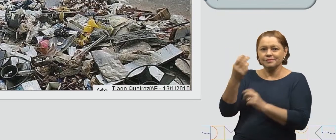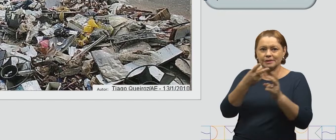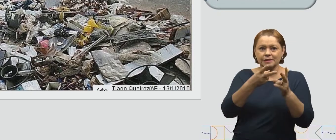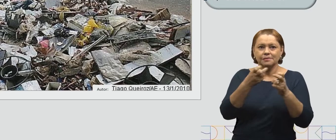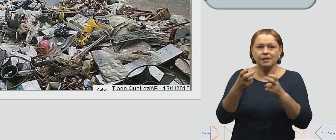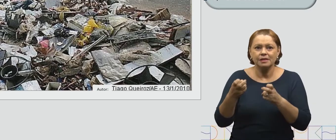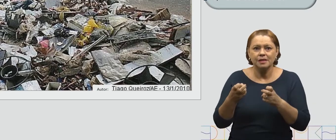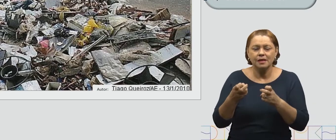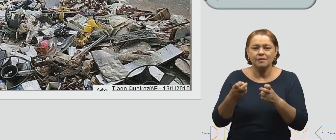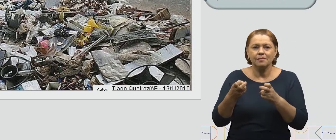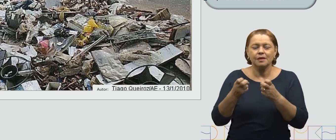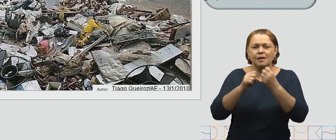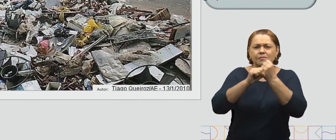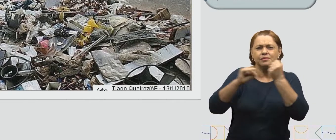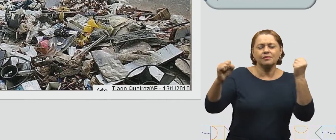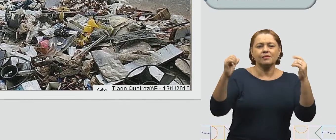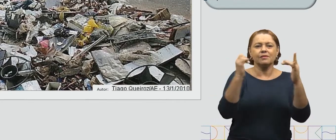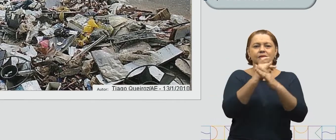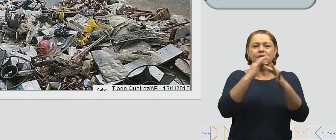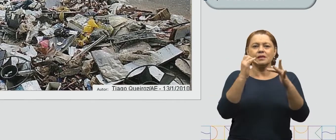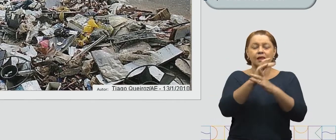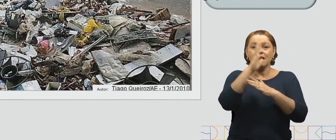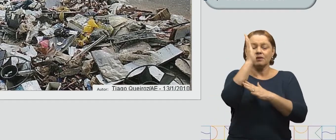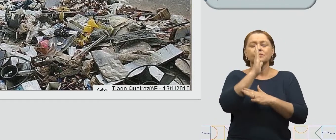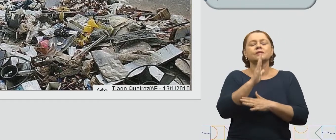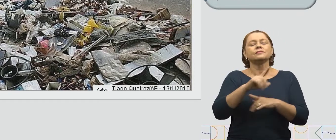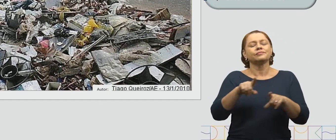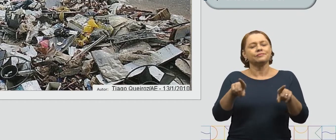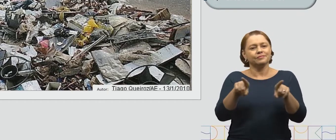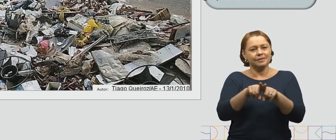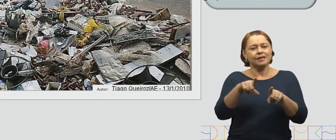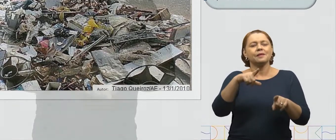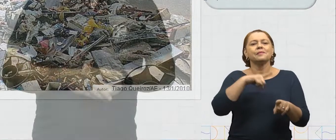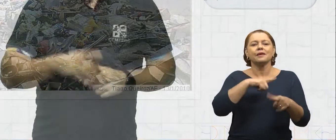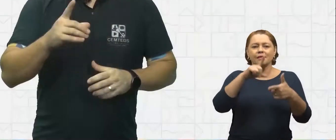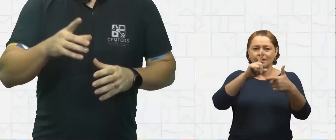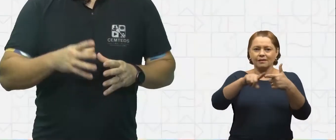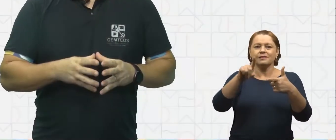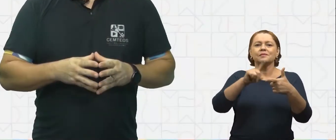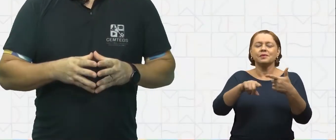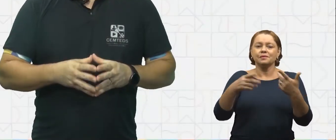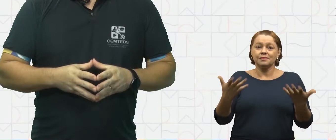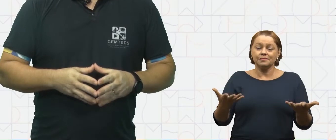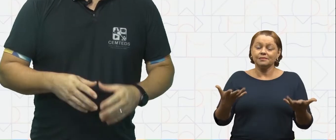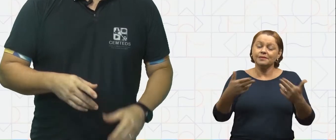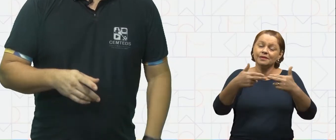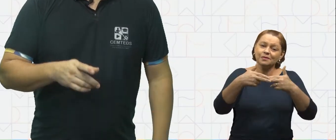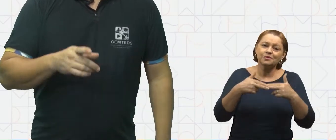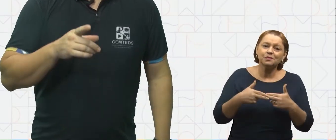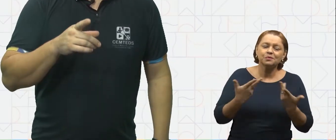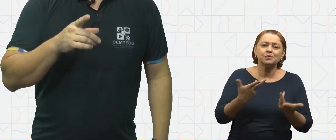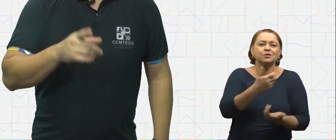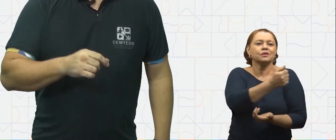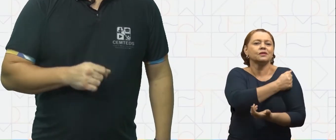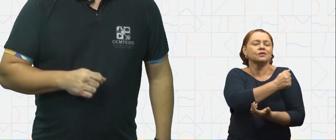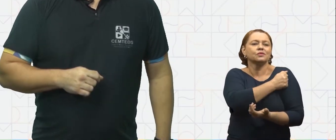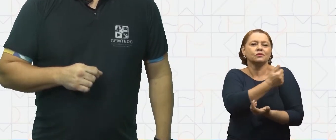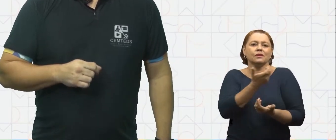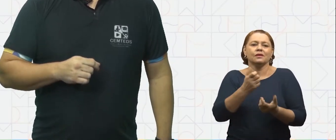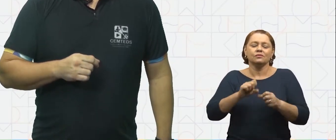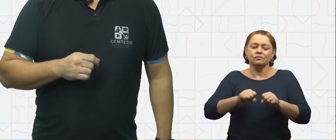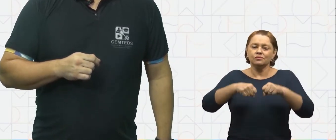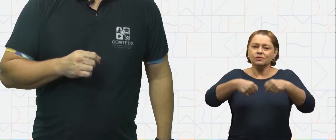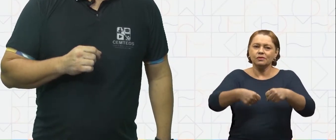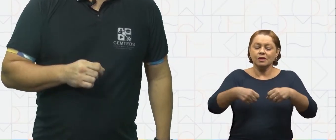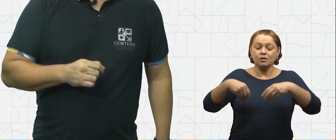a maior cidade do Brasil também ocorre essa situação. Muito bem, dedicado aluno. Os solos